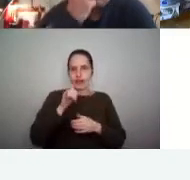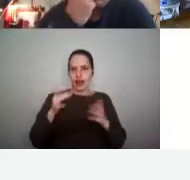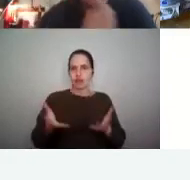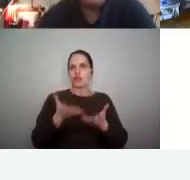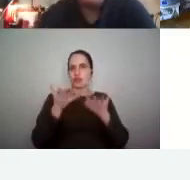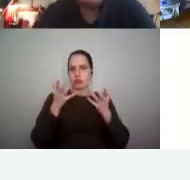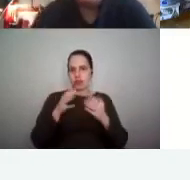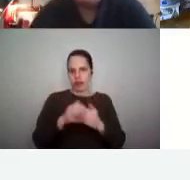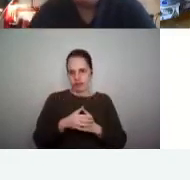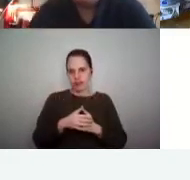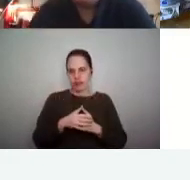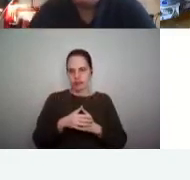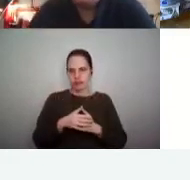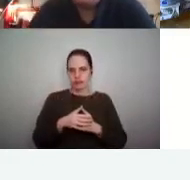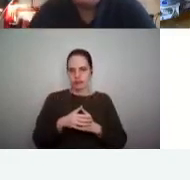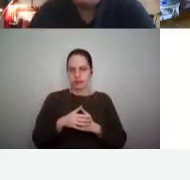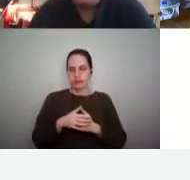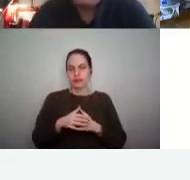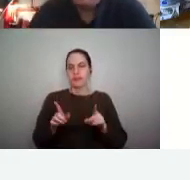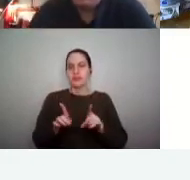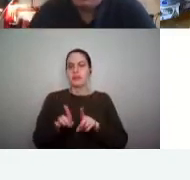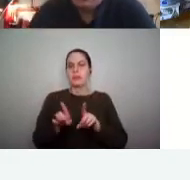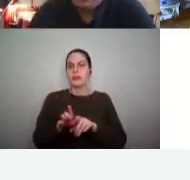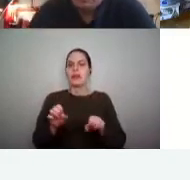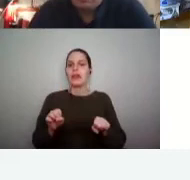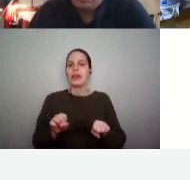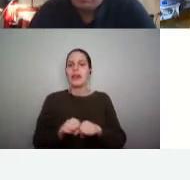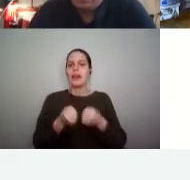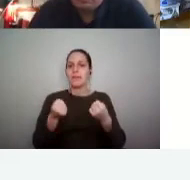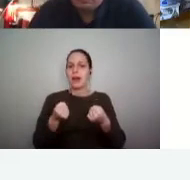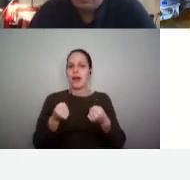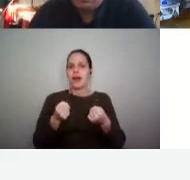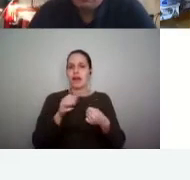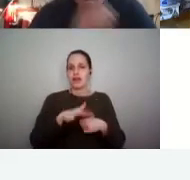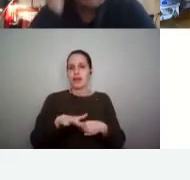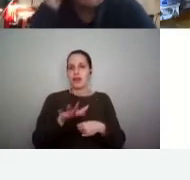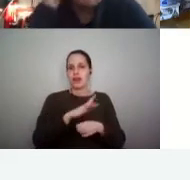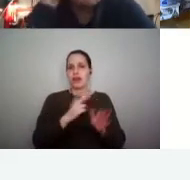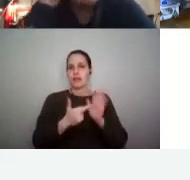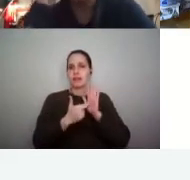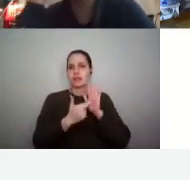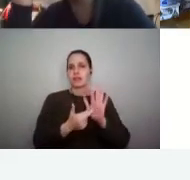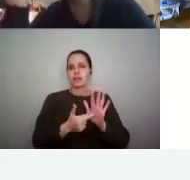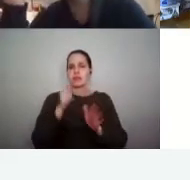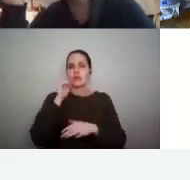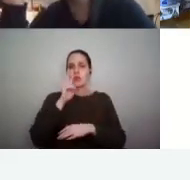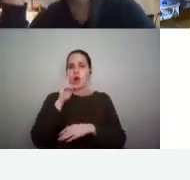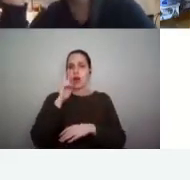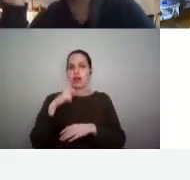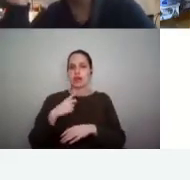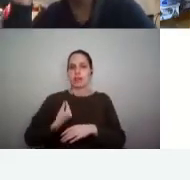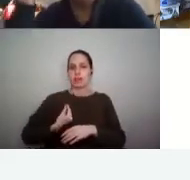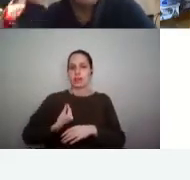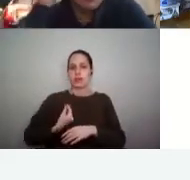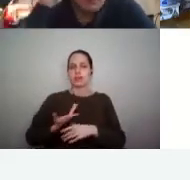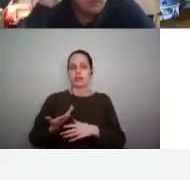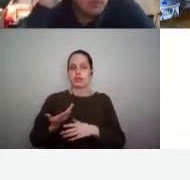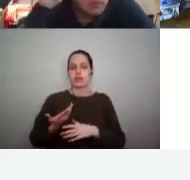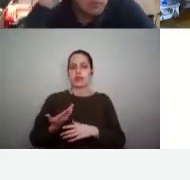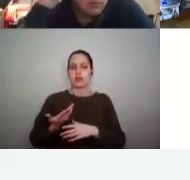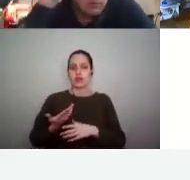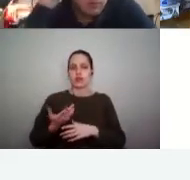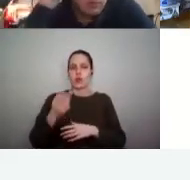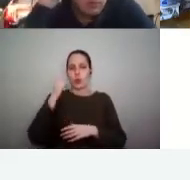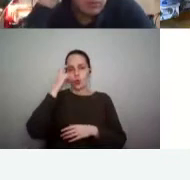o que é possível desconstruir, então, nessa representação historicamente presente, né, na nossa cultura